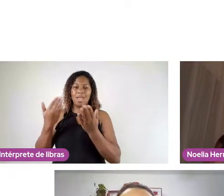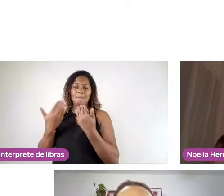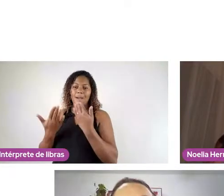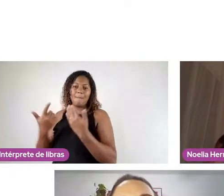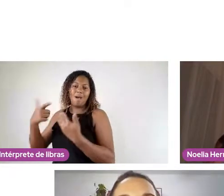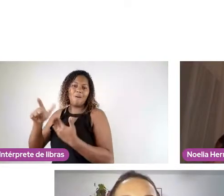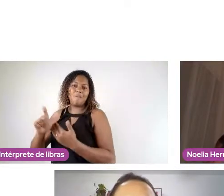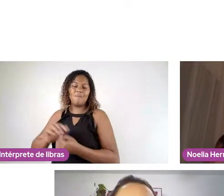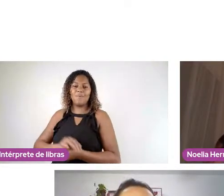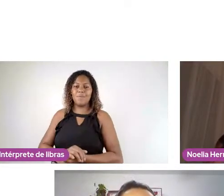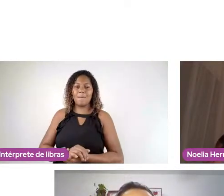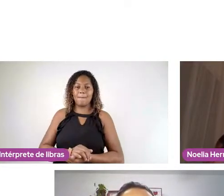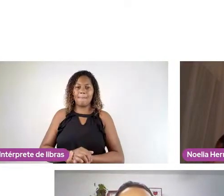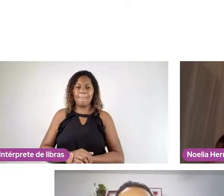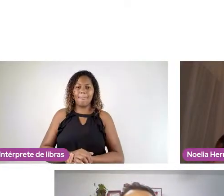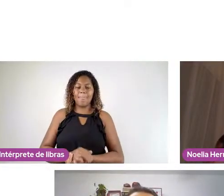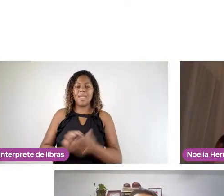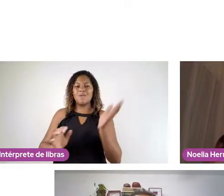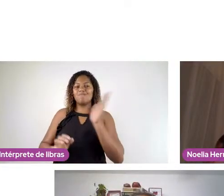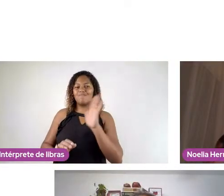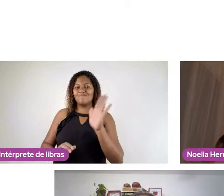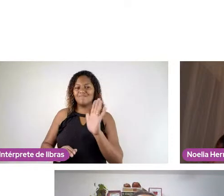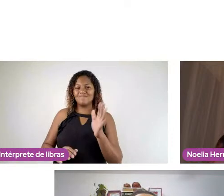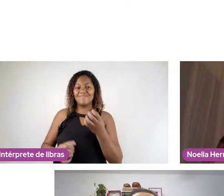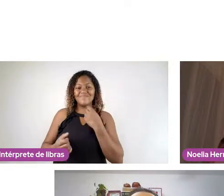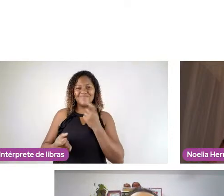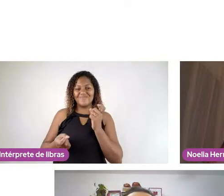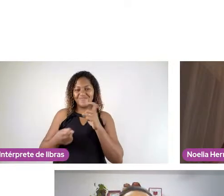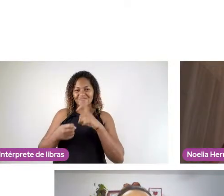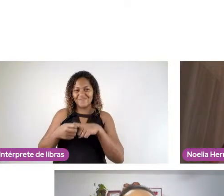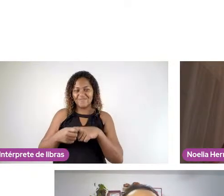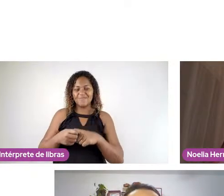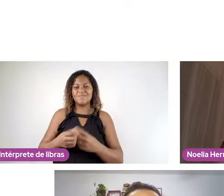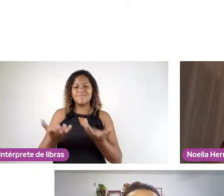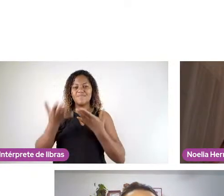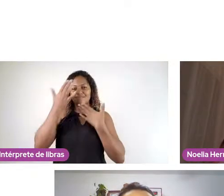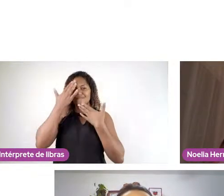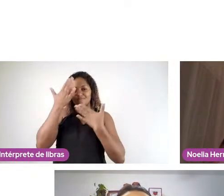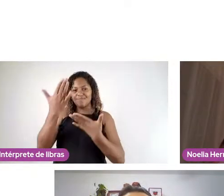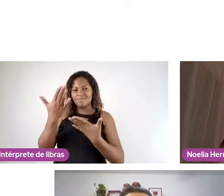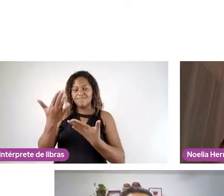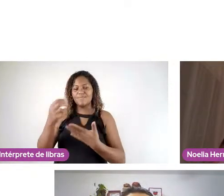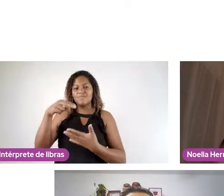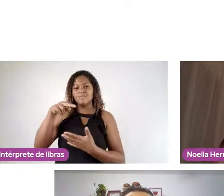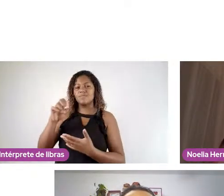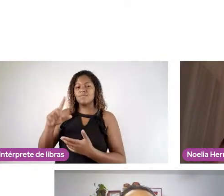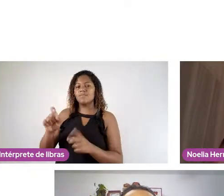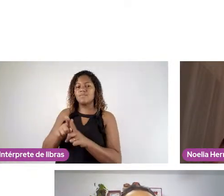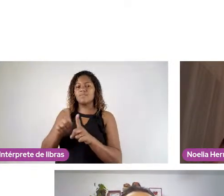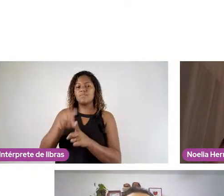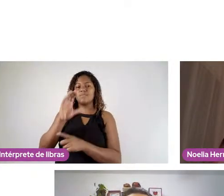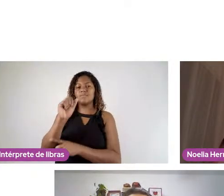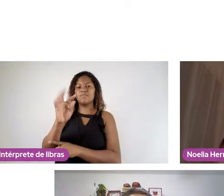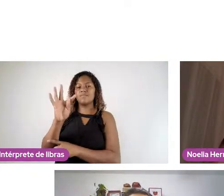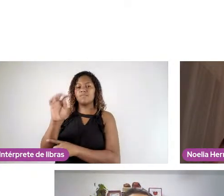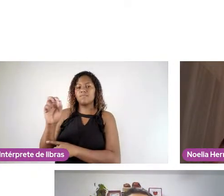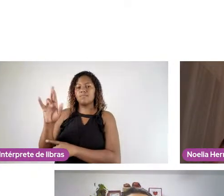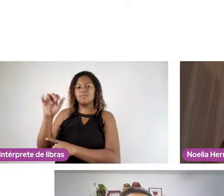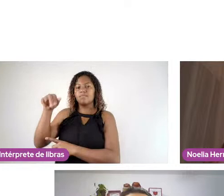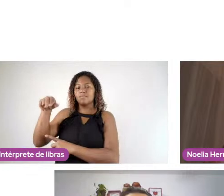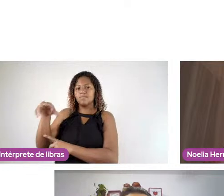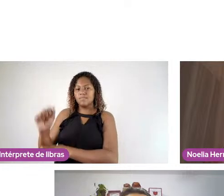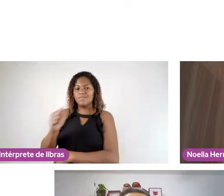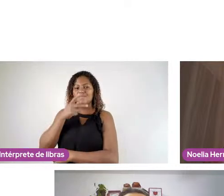A Luana. Olá, estou eu de volta aqui. Queria agradecer muito a Noélia e a Catarina. Falar para vocês